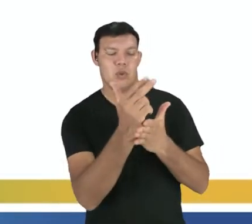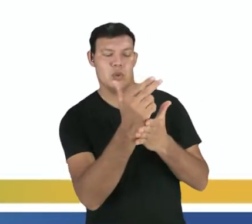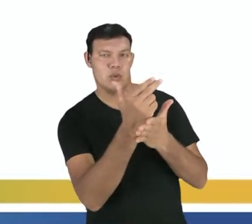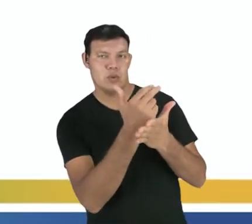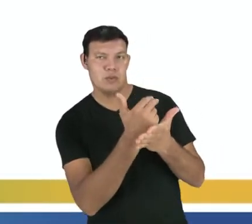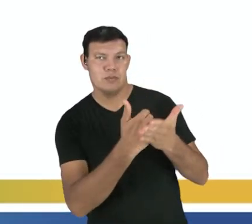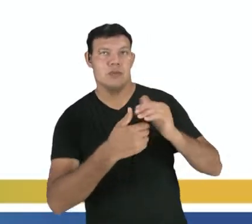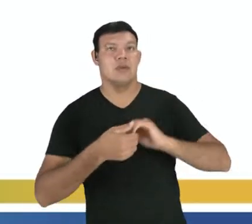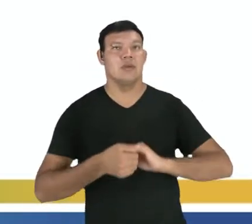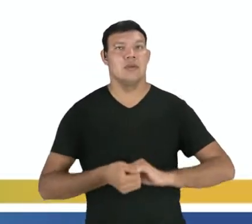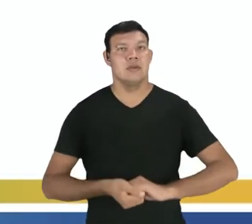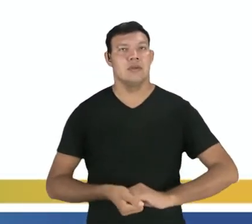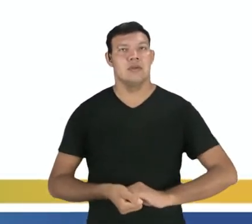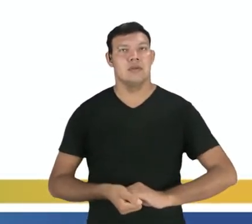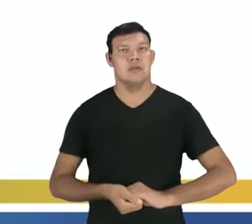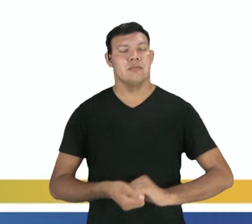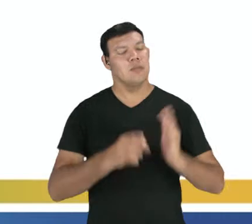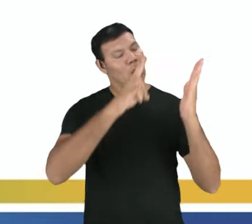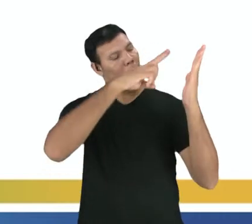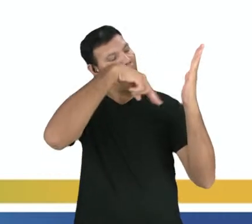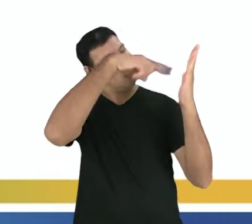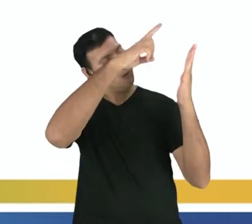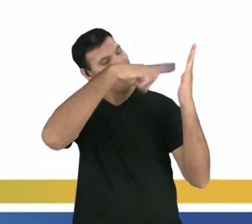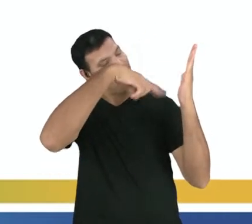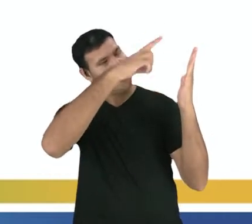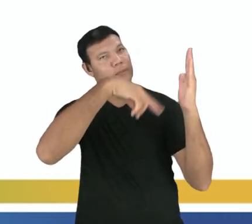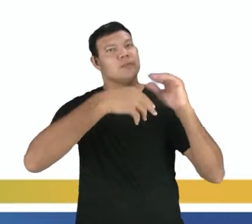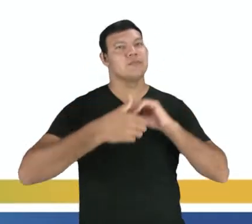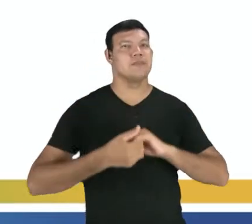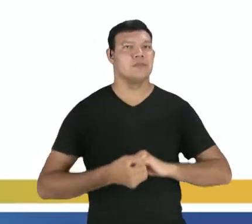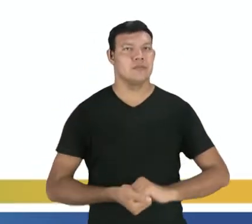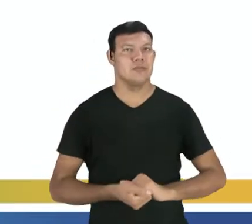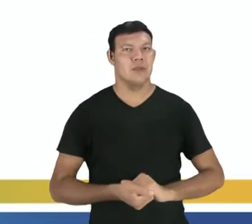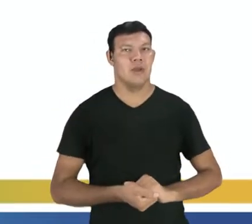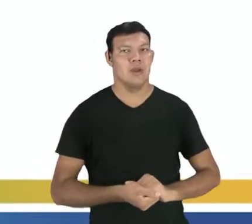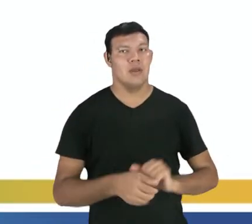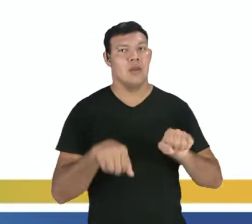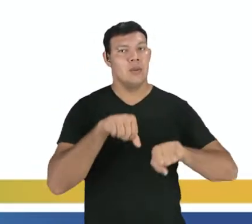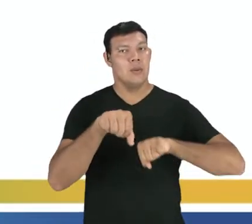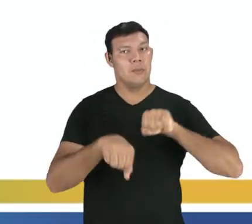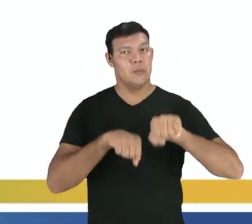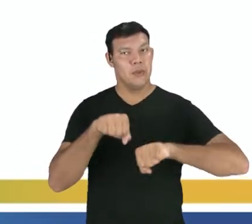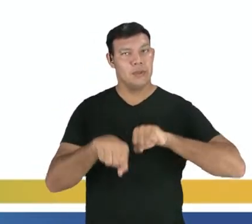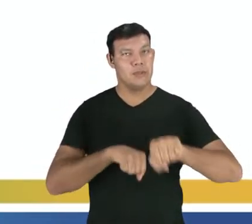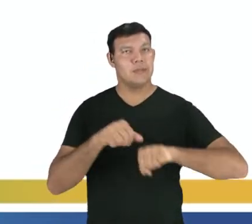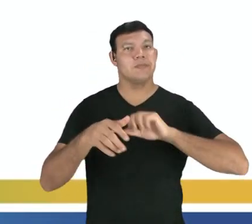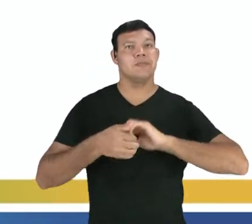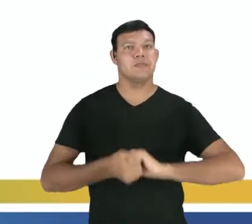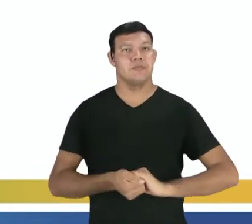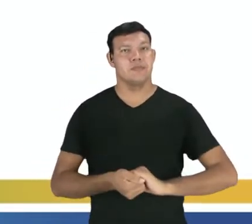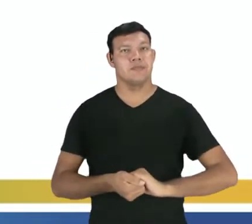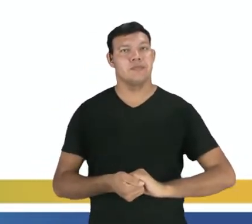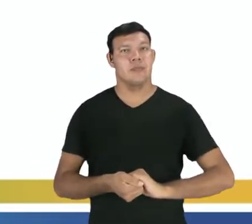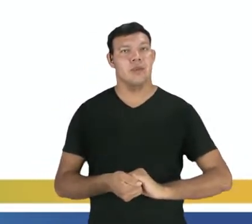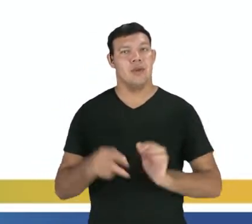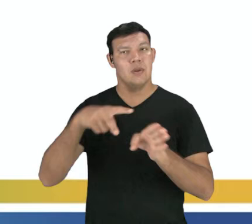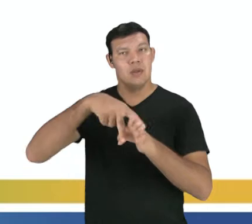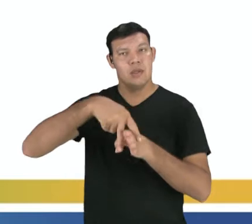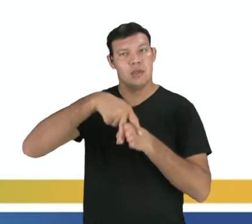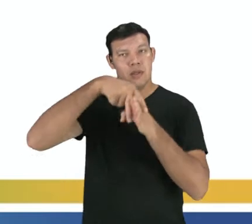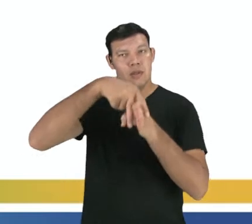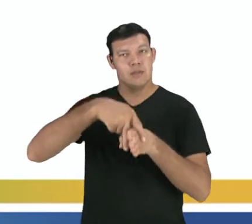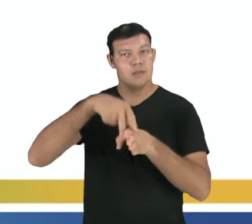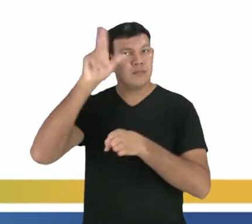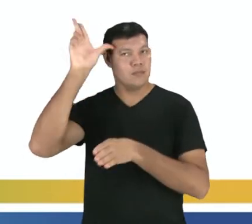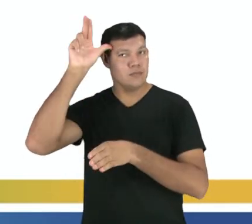desenhando, painting a picture, pintando, riding a bike, andando de bicicleta, riding a horse,